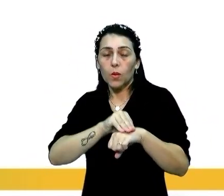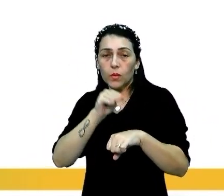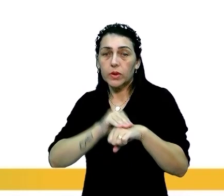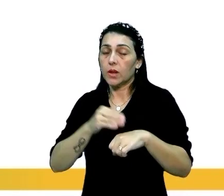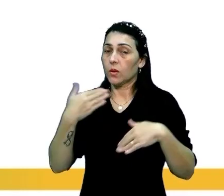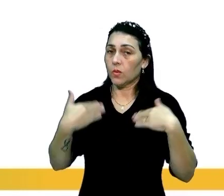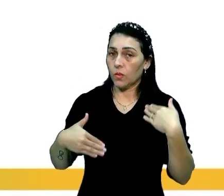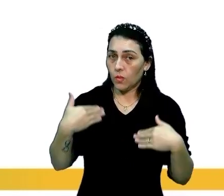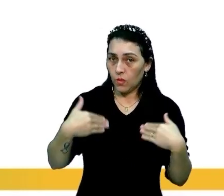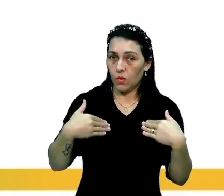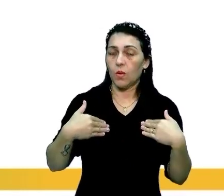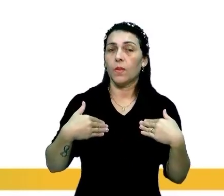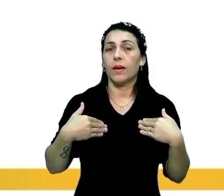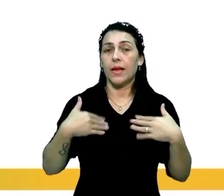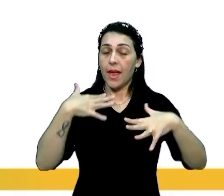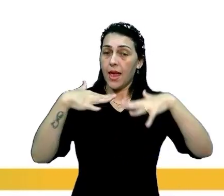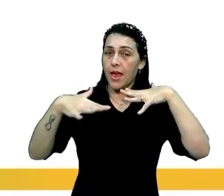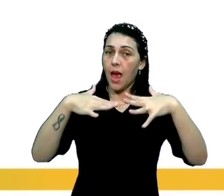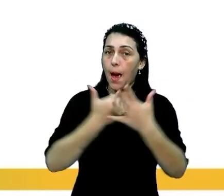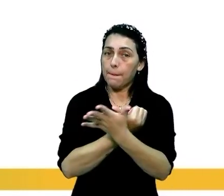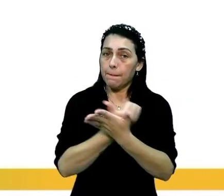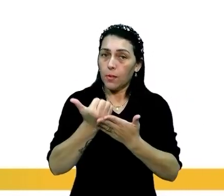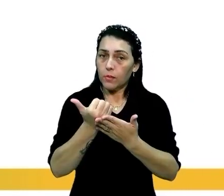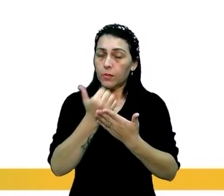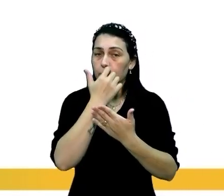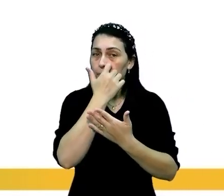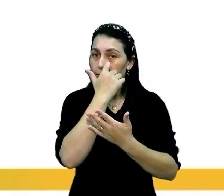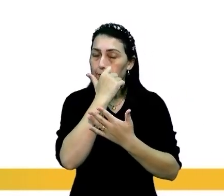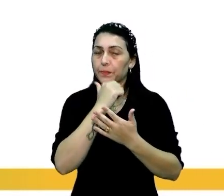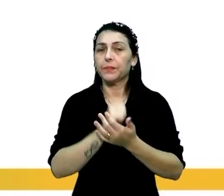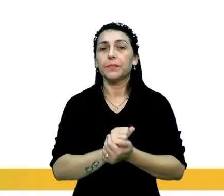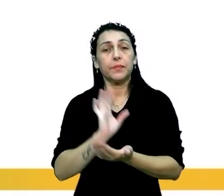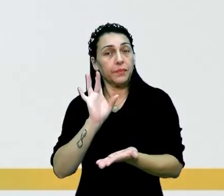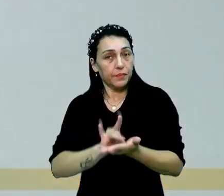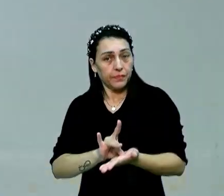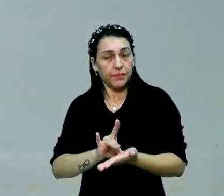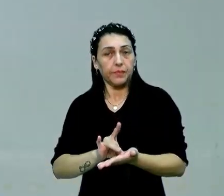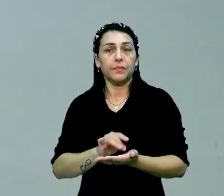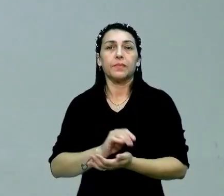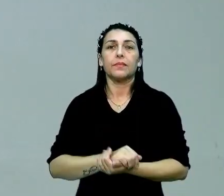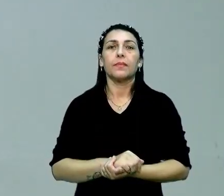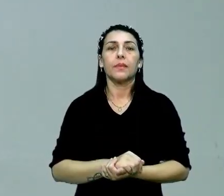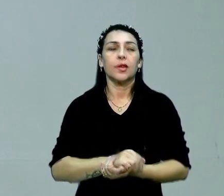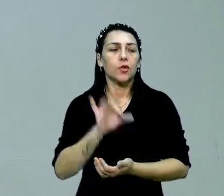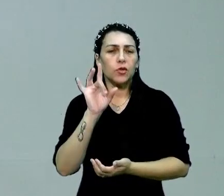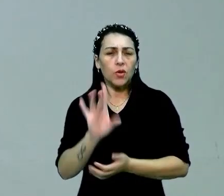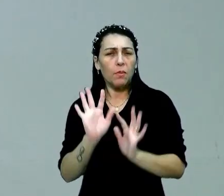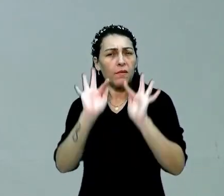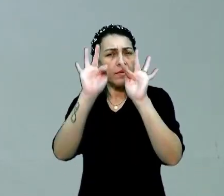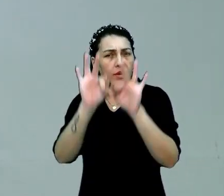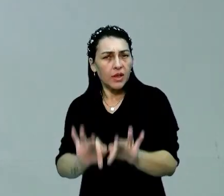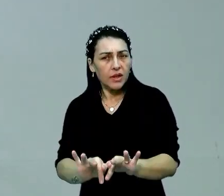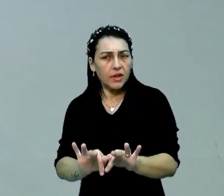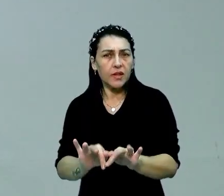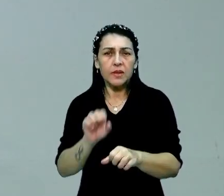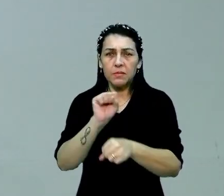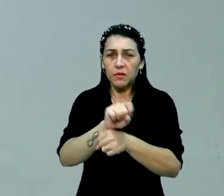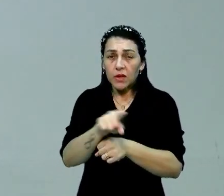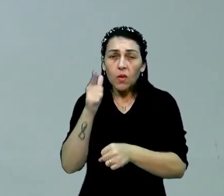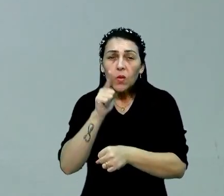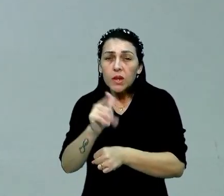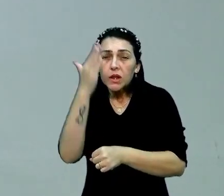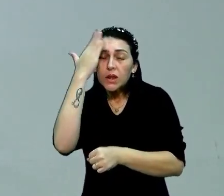do corpo em ação, o corpo em movimento mesmo. E aí, só para finalizar, espero que vocês tenham